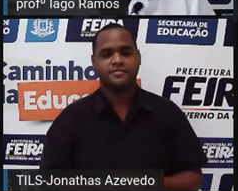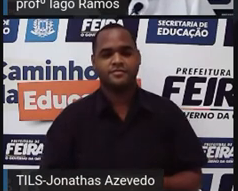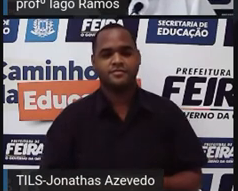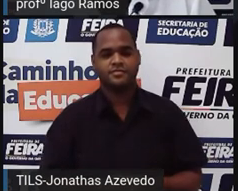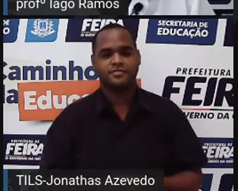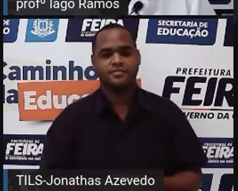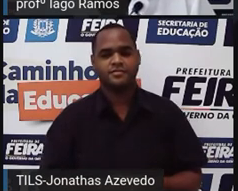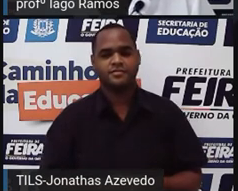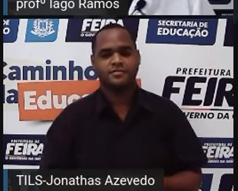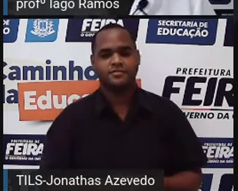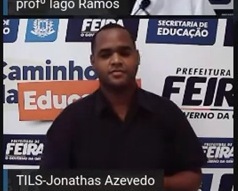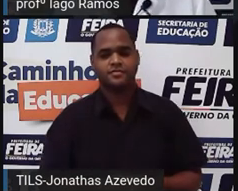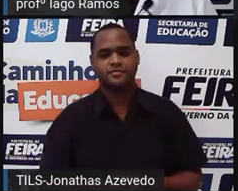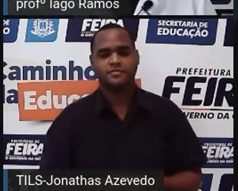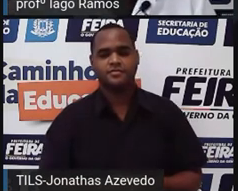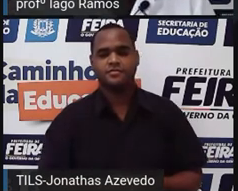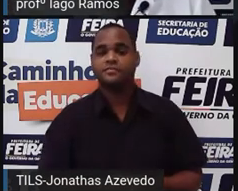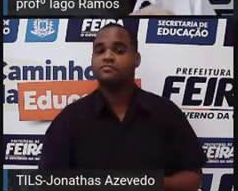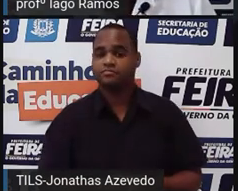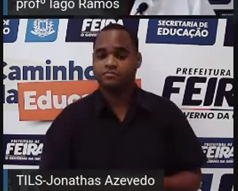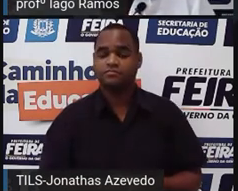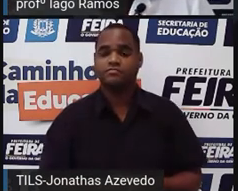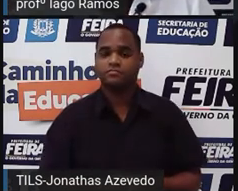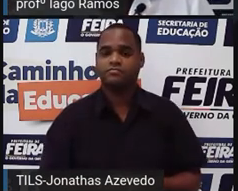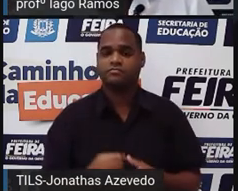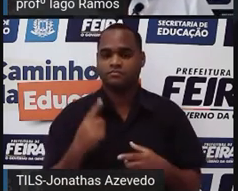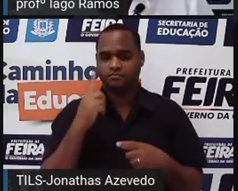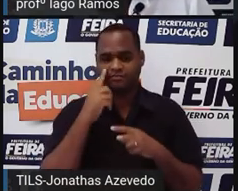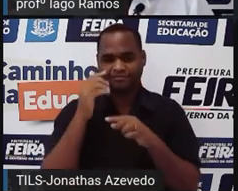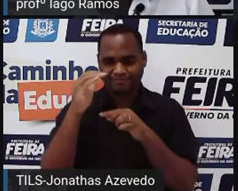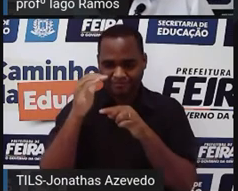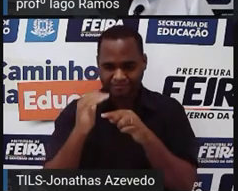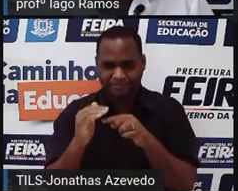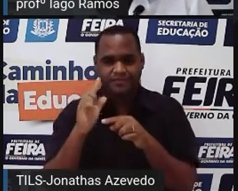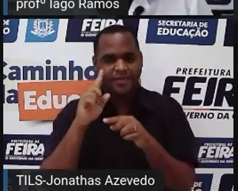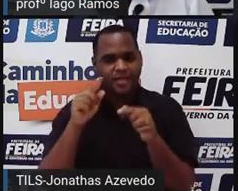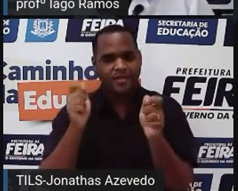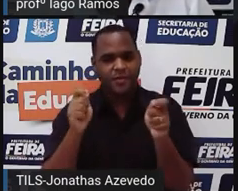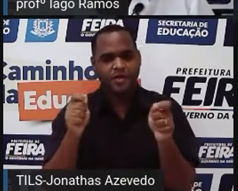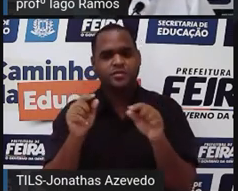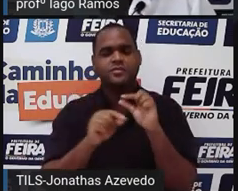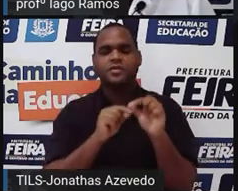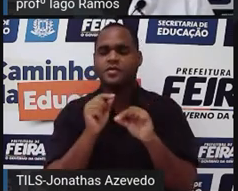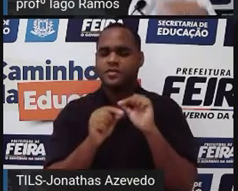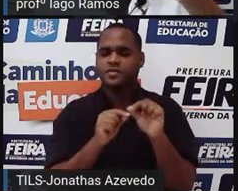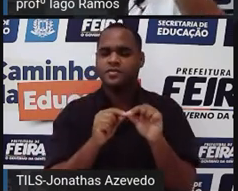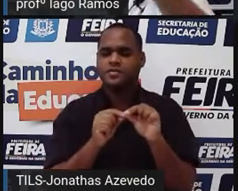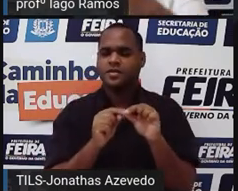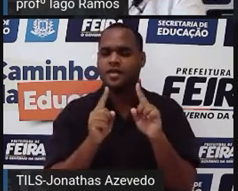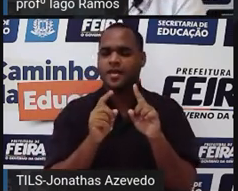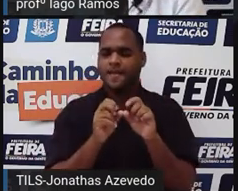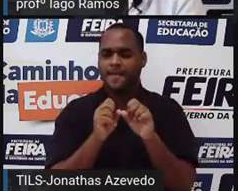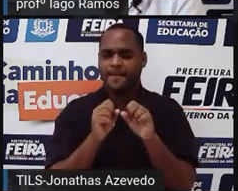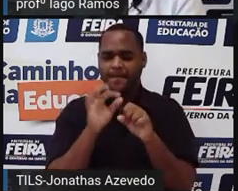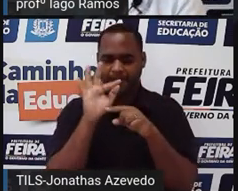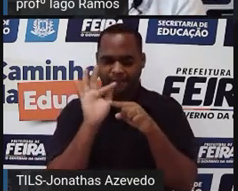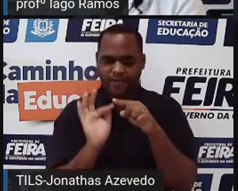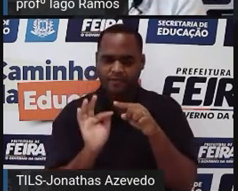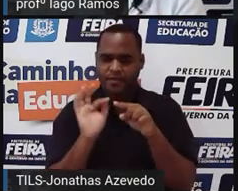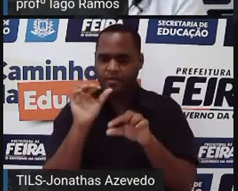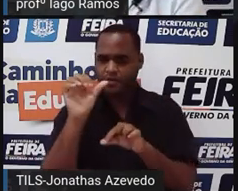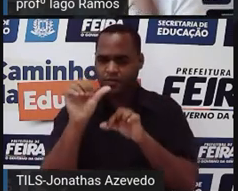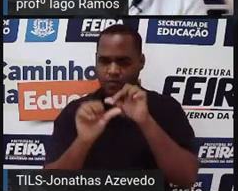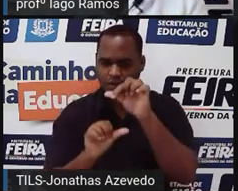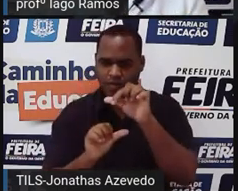Então, como eu tenho tanto em cima quanto embaixo só tem multiplicação, eu posso quebrar essa fração,